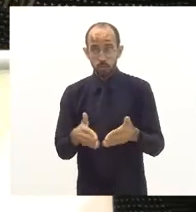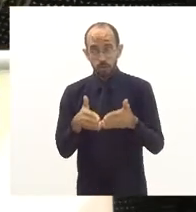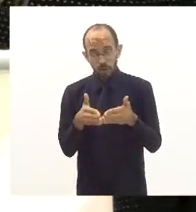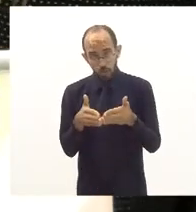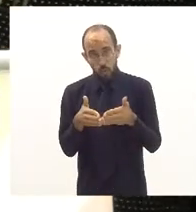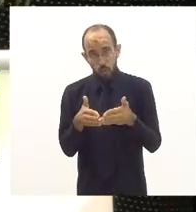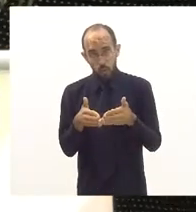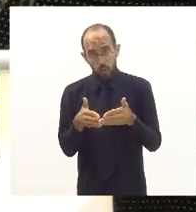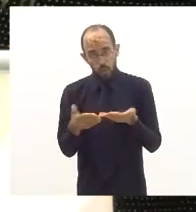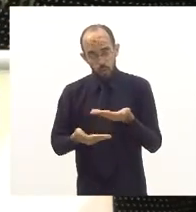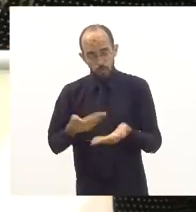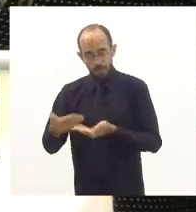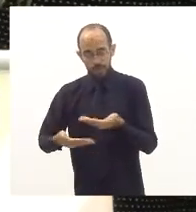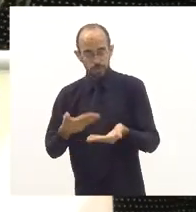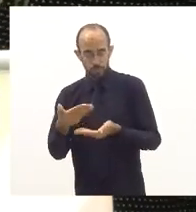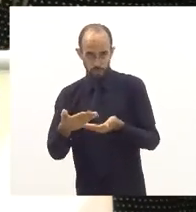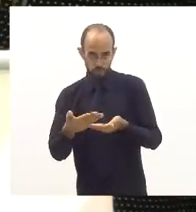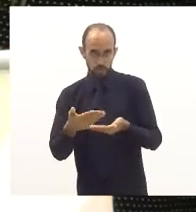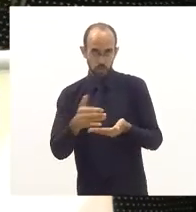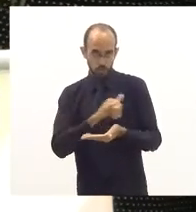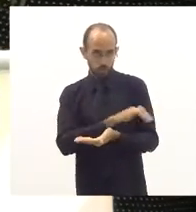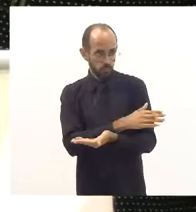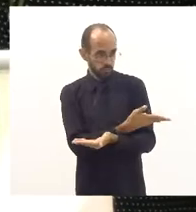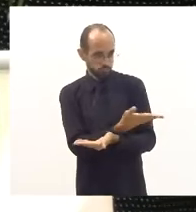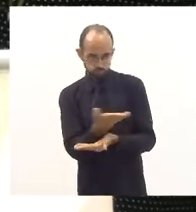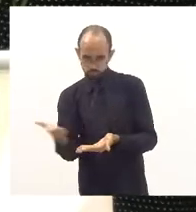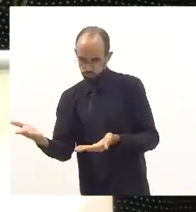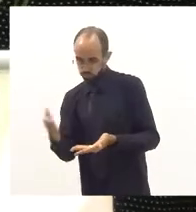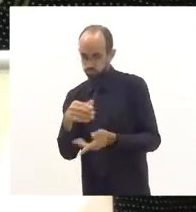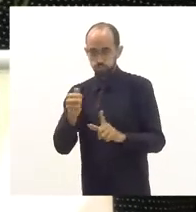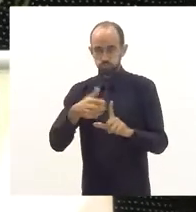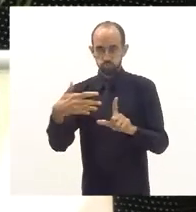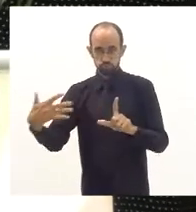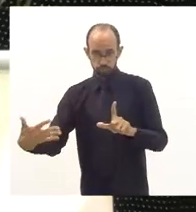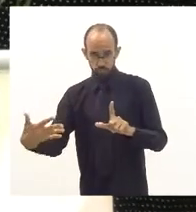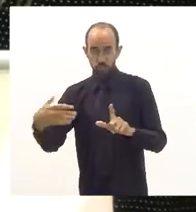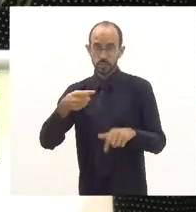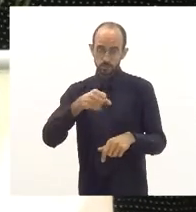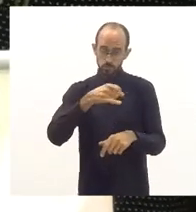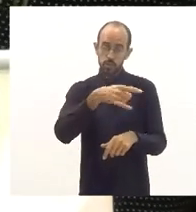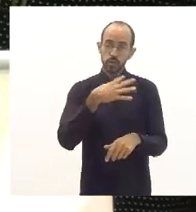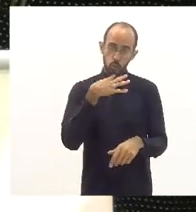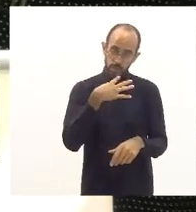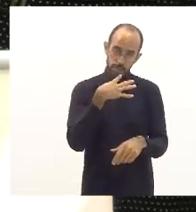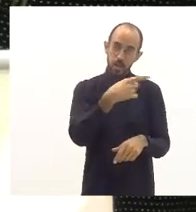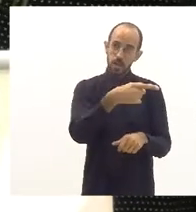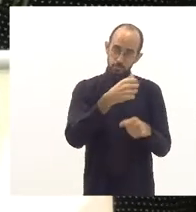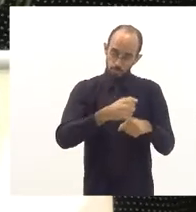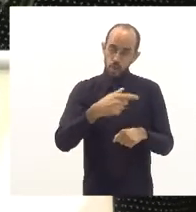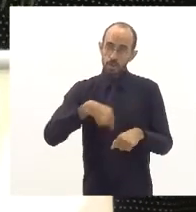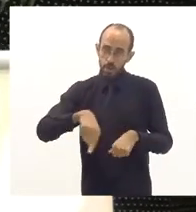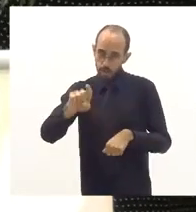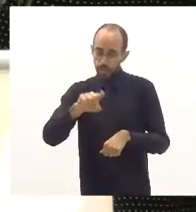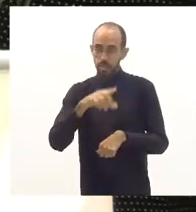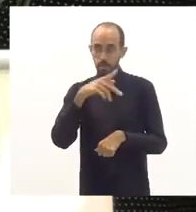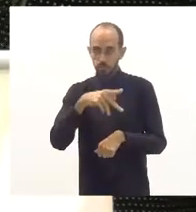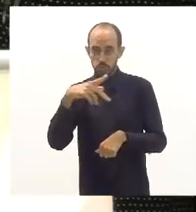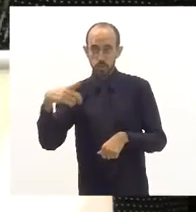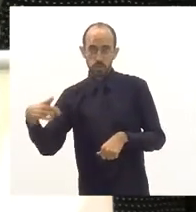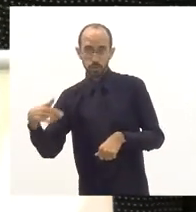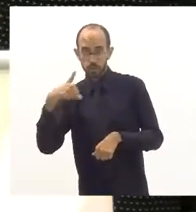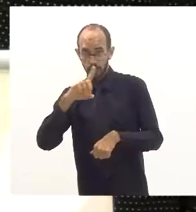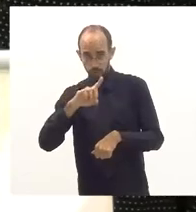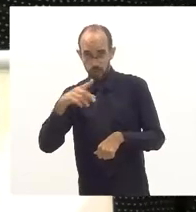seus pares que, se vocês conhecerem mães lésbicas nessa situação, elas podem recorrer à Defensoria Pública.